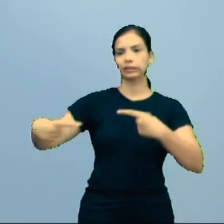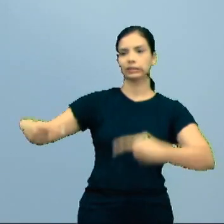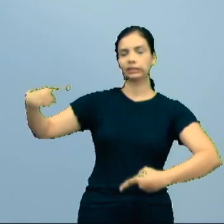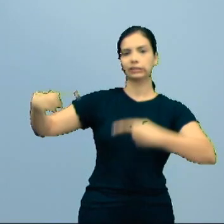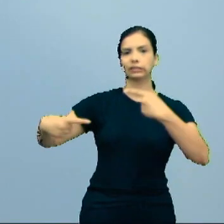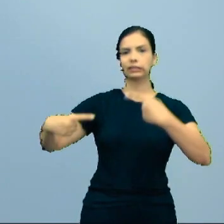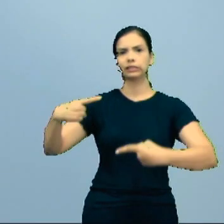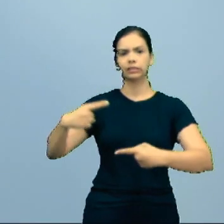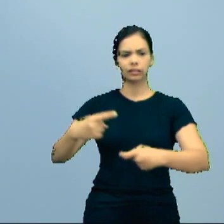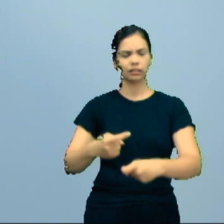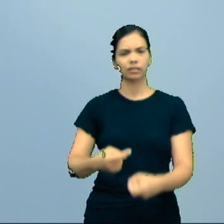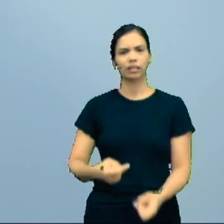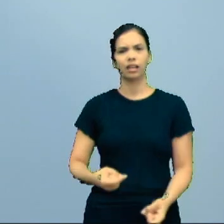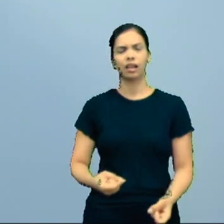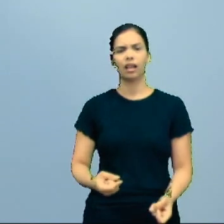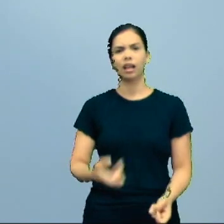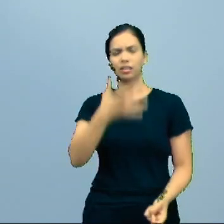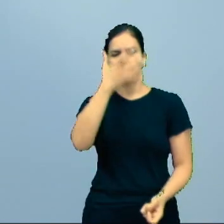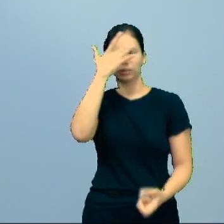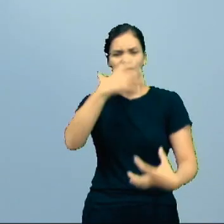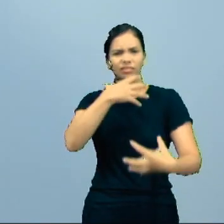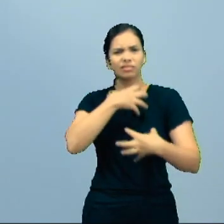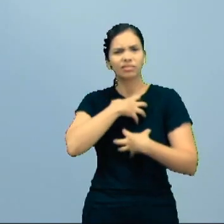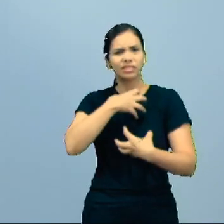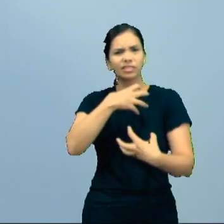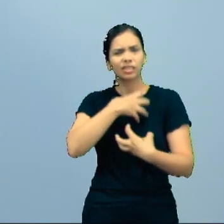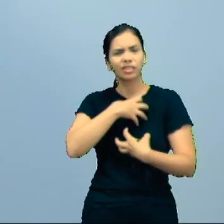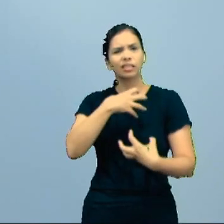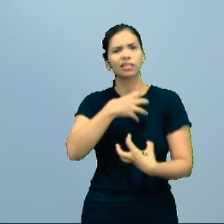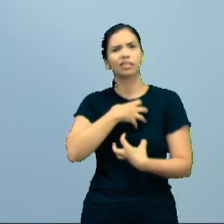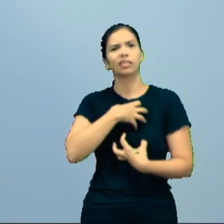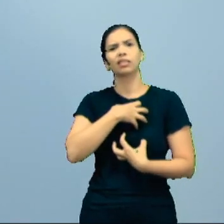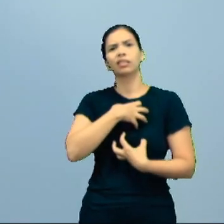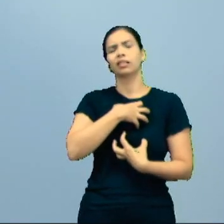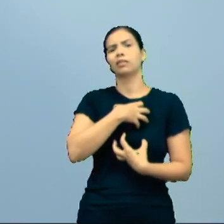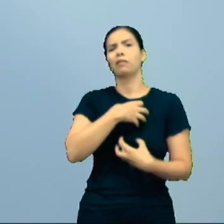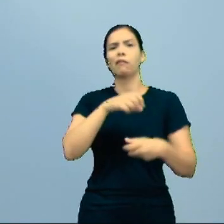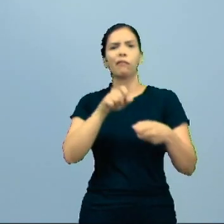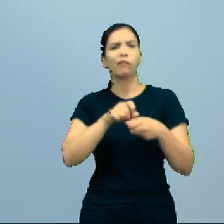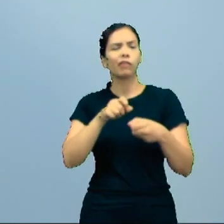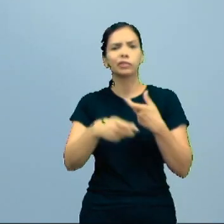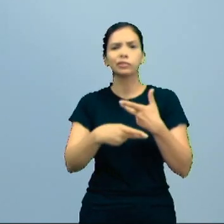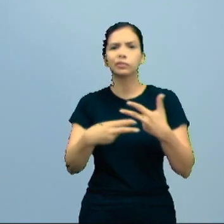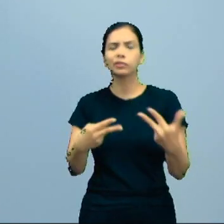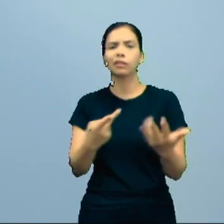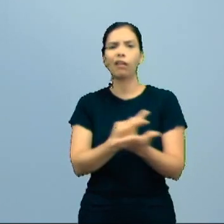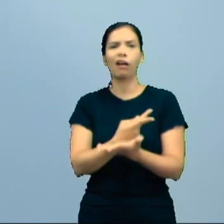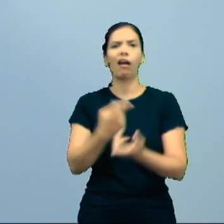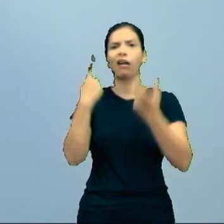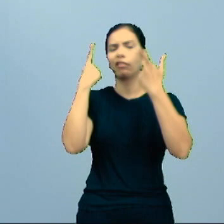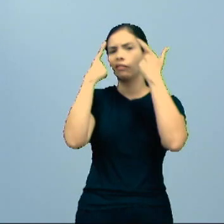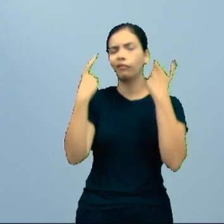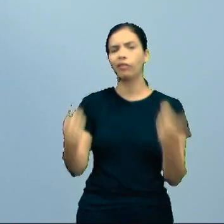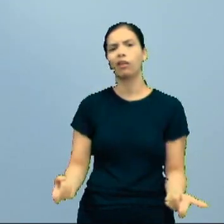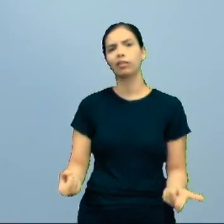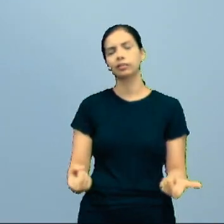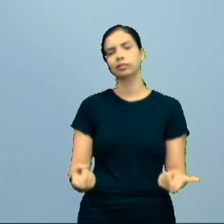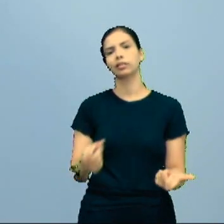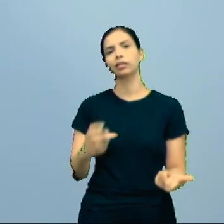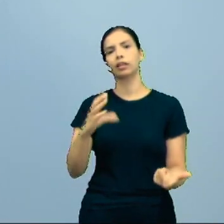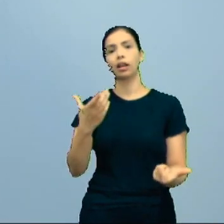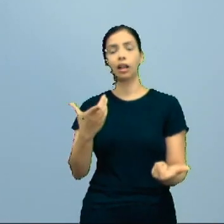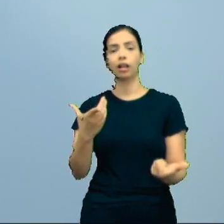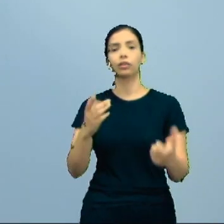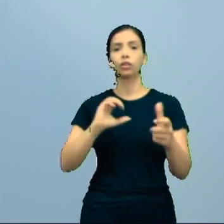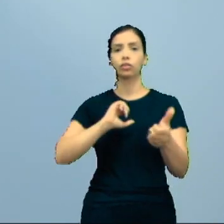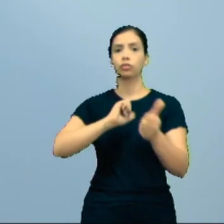muito emocionalmente as pessoas e por isso elas cometem atos de violência, de ofensas, entre outros. É claro que o esporte não é o culpado